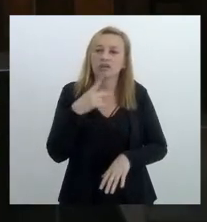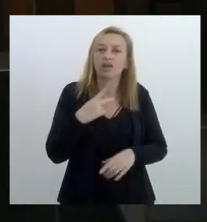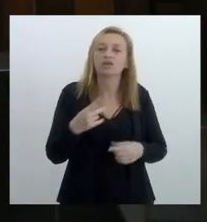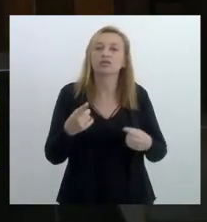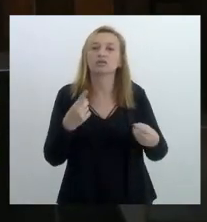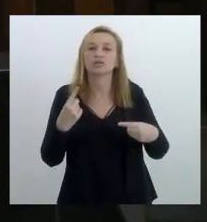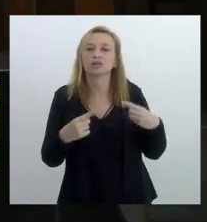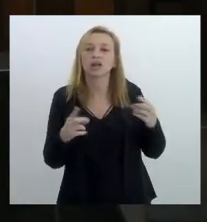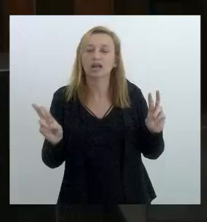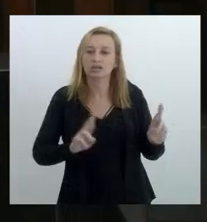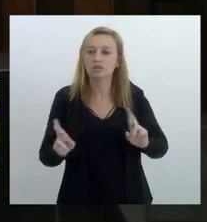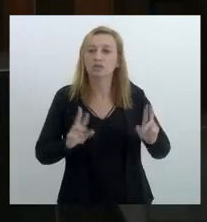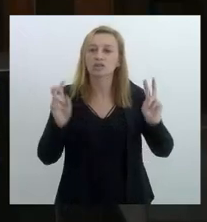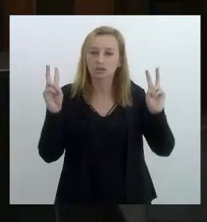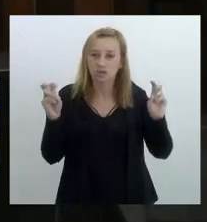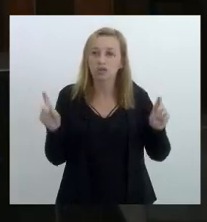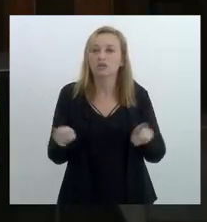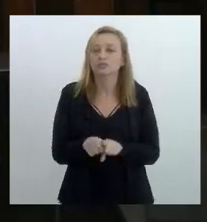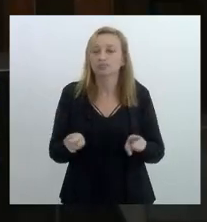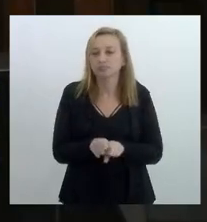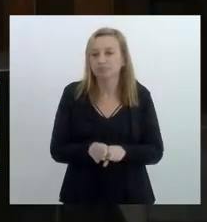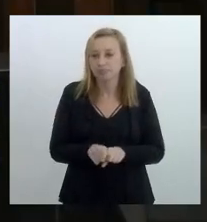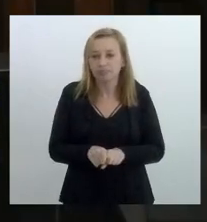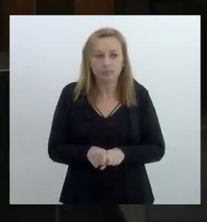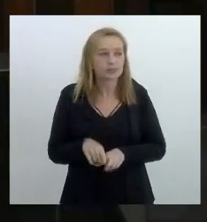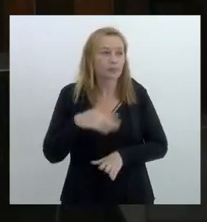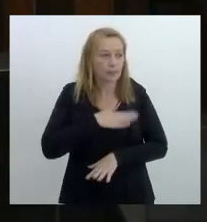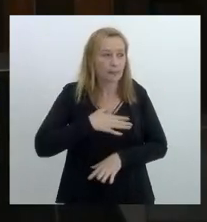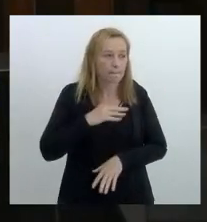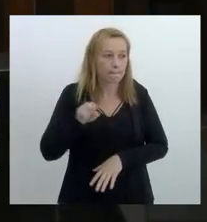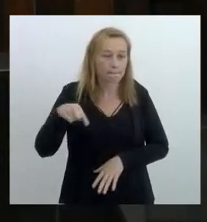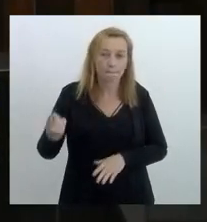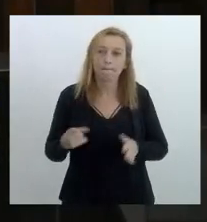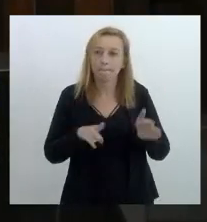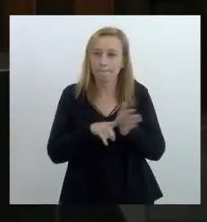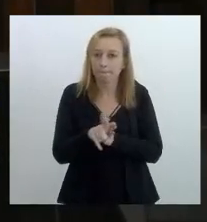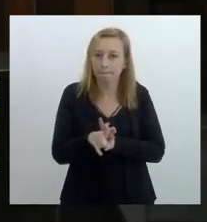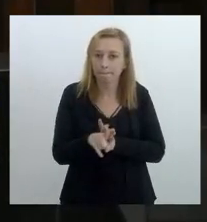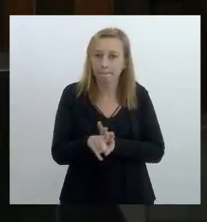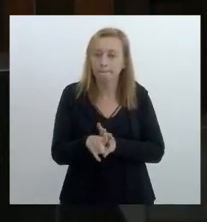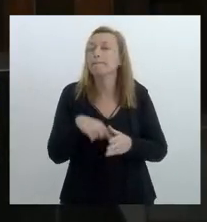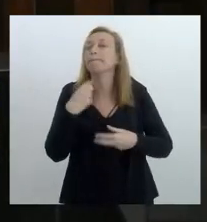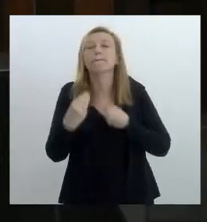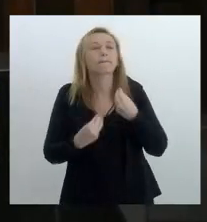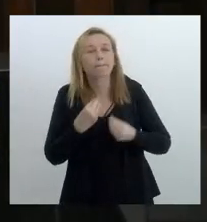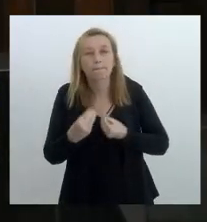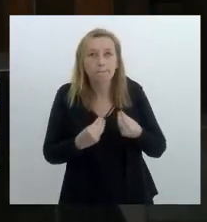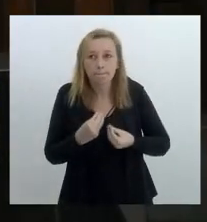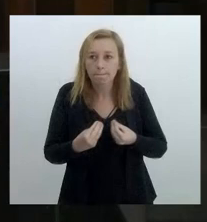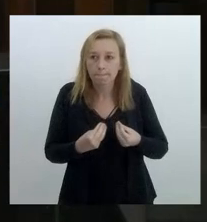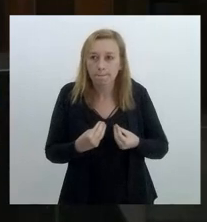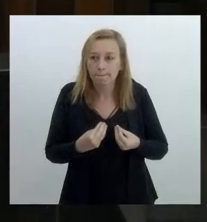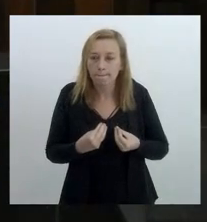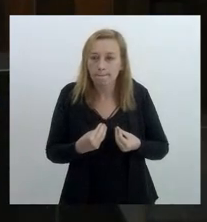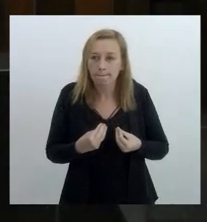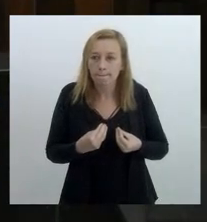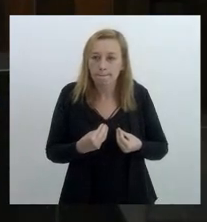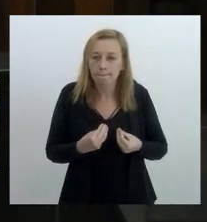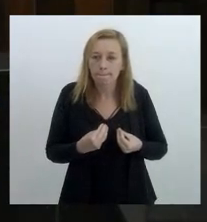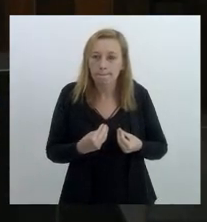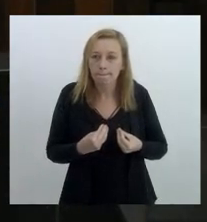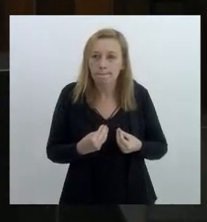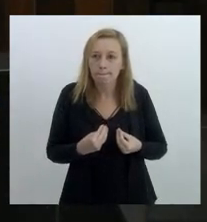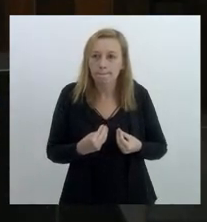relação a isso? E ainda nesse sentido, eu gostaria de fazer uma outra pergunta. Como é computado, como vai